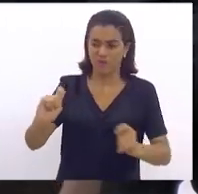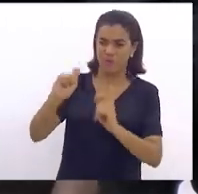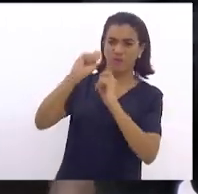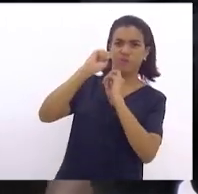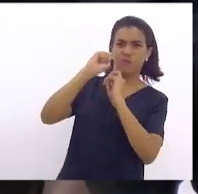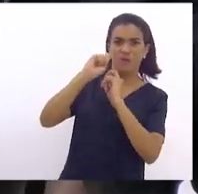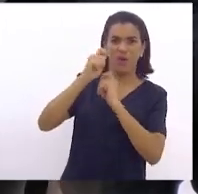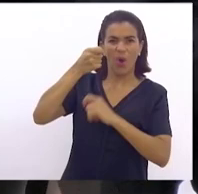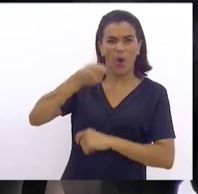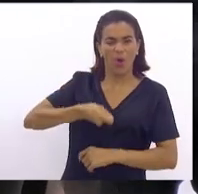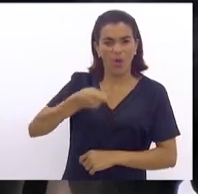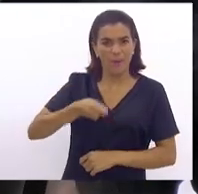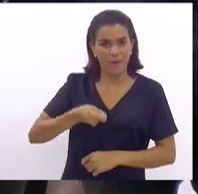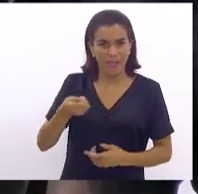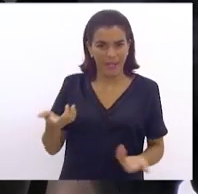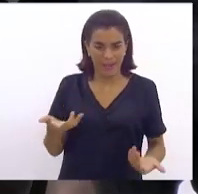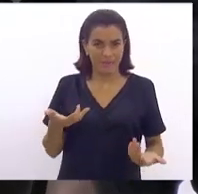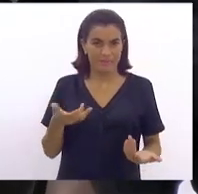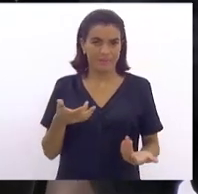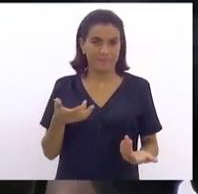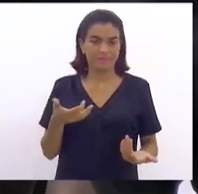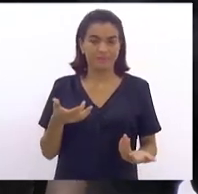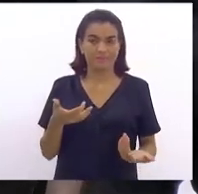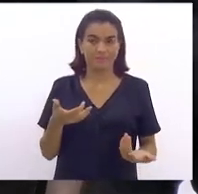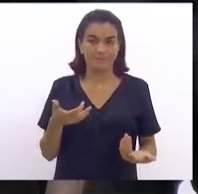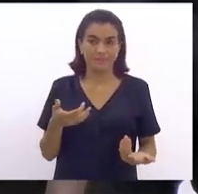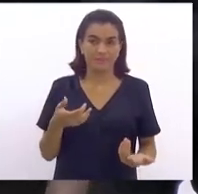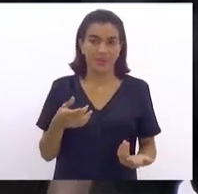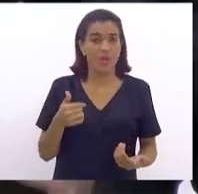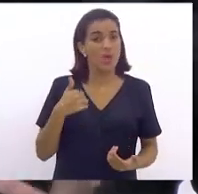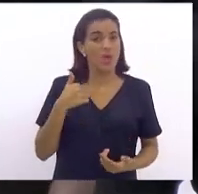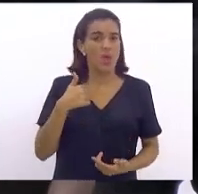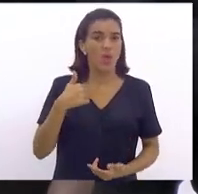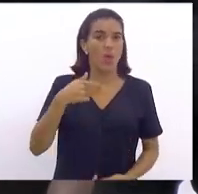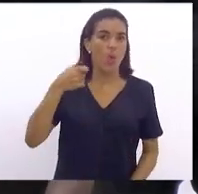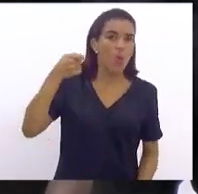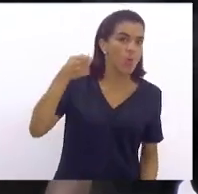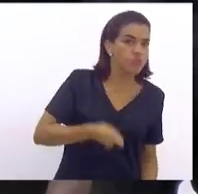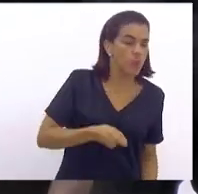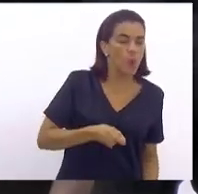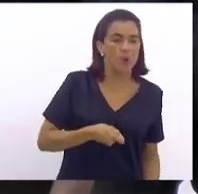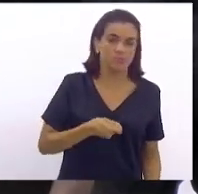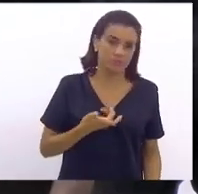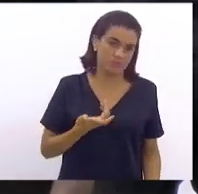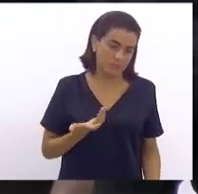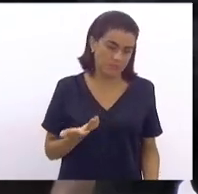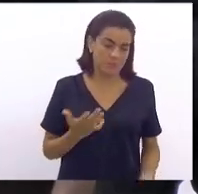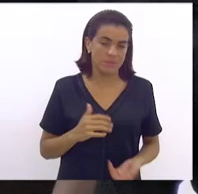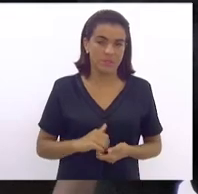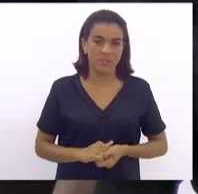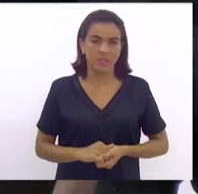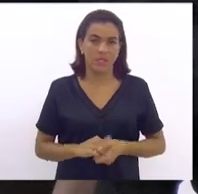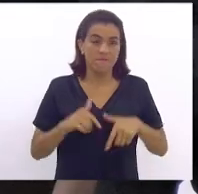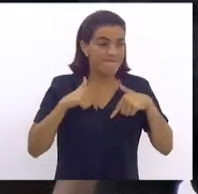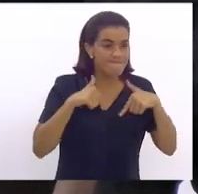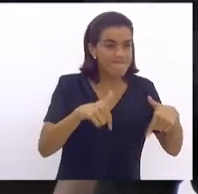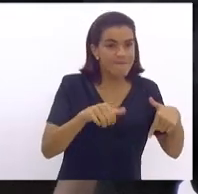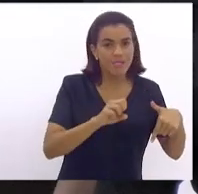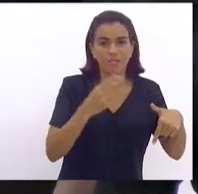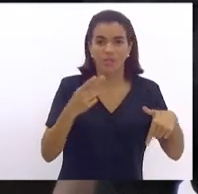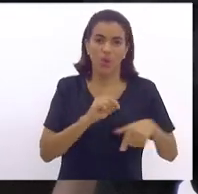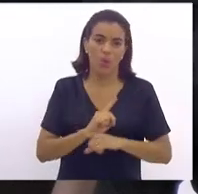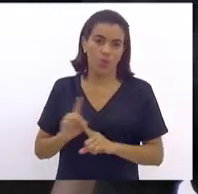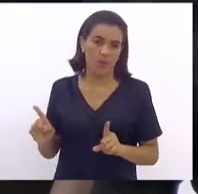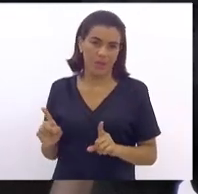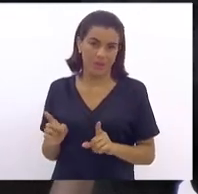que seja não é, uma liberalidade dela, ou fazer ou o não fazer. Não é? Talvez...